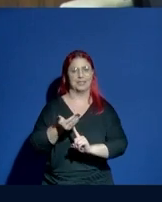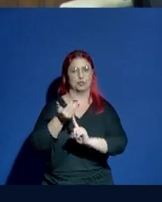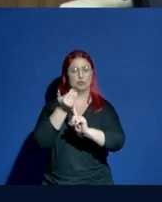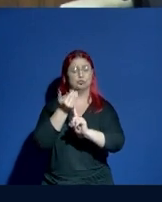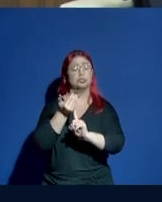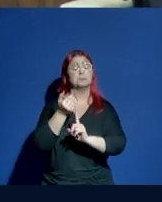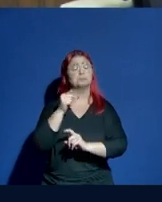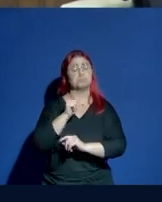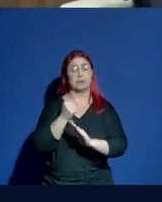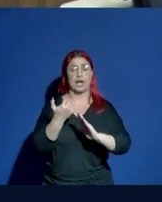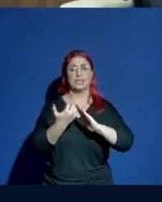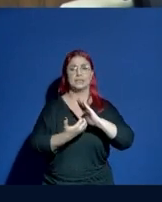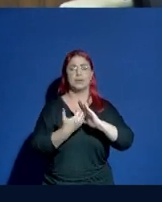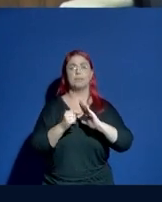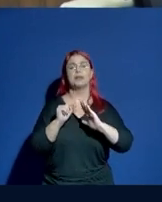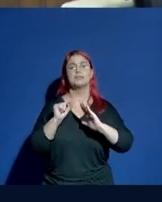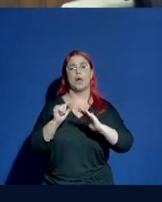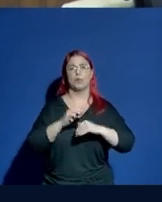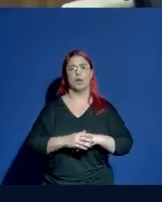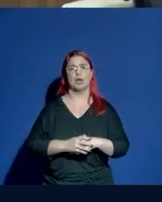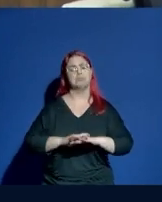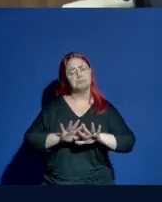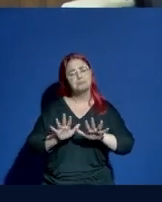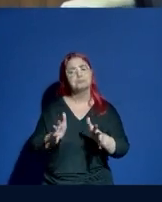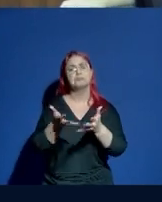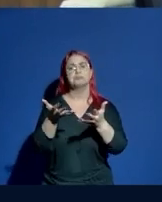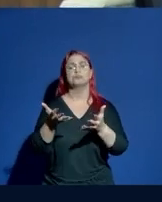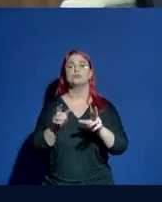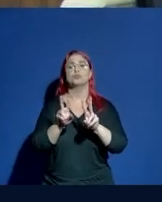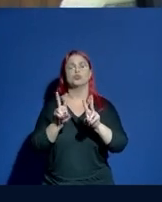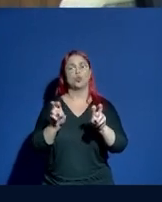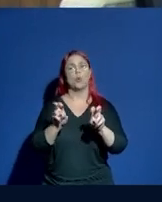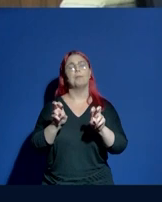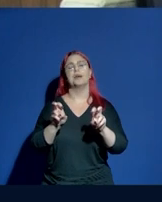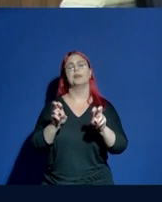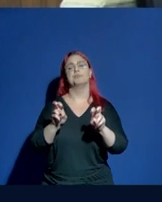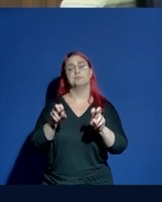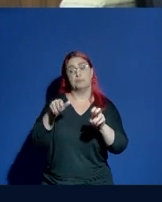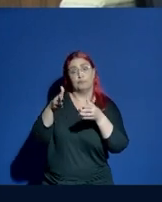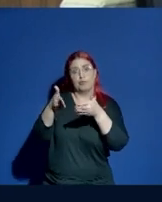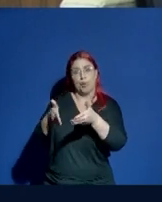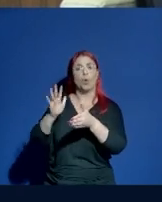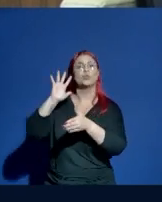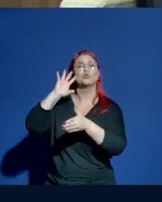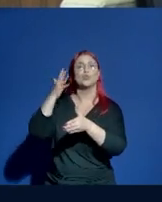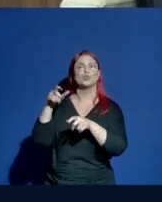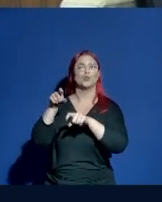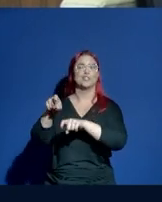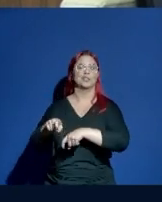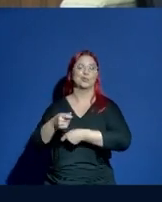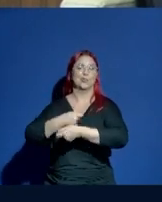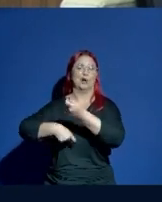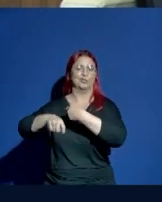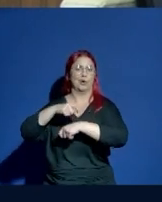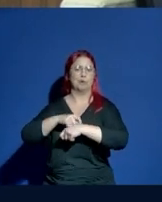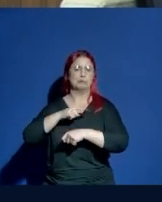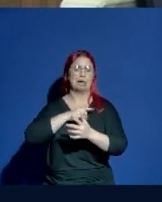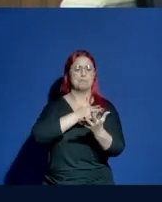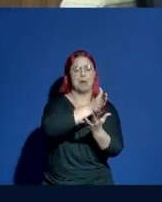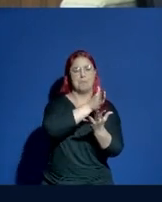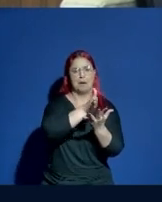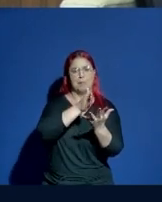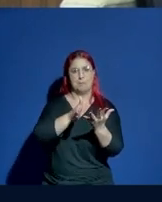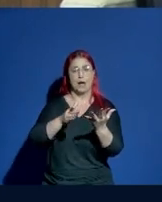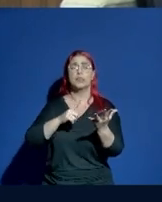em ativa e permanente com soluções no agronegócio em 10 segmentos de diferente do